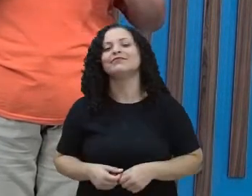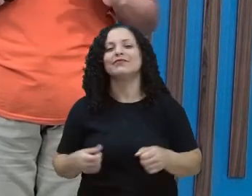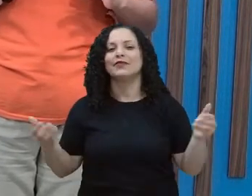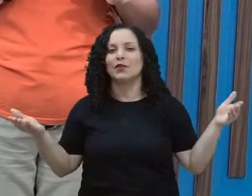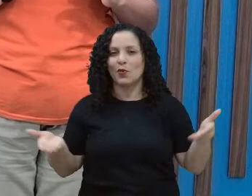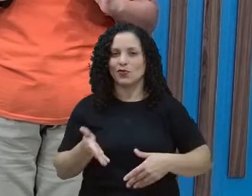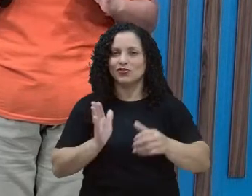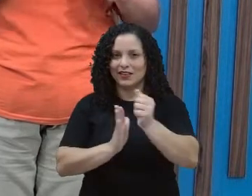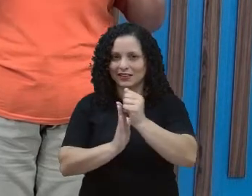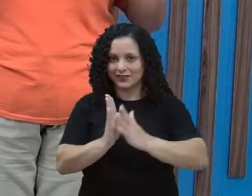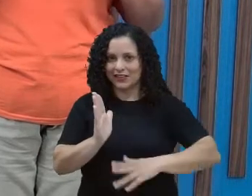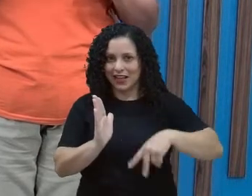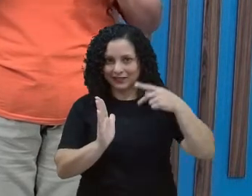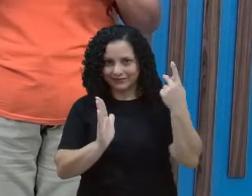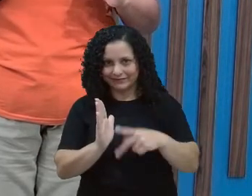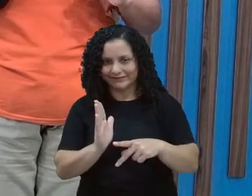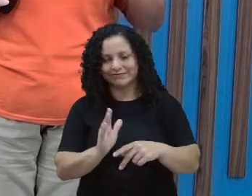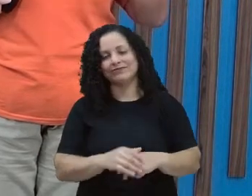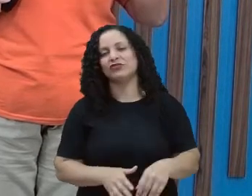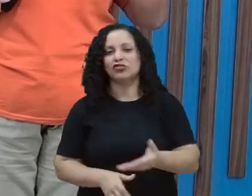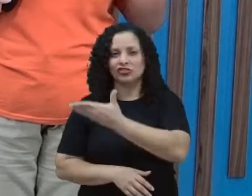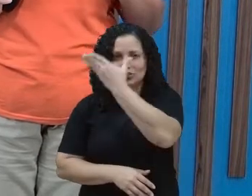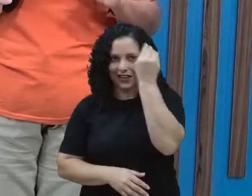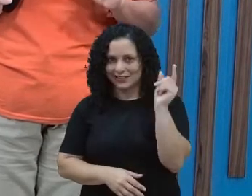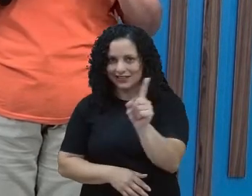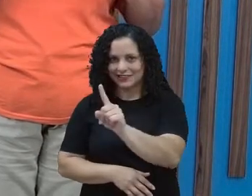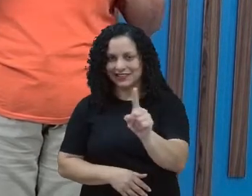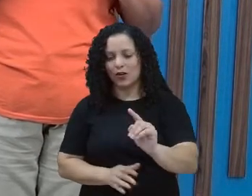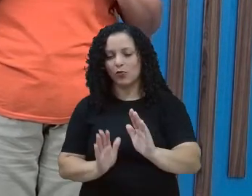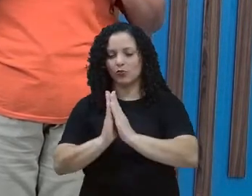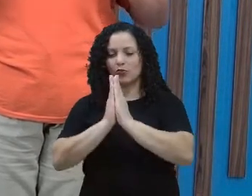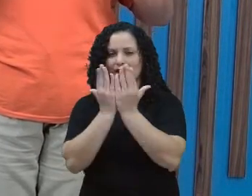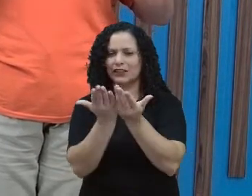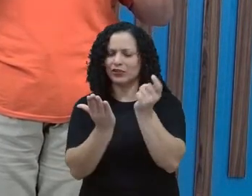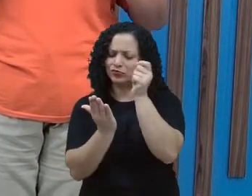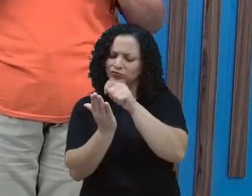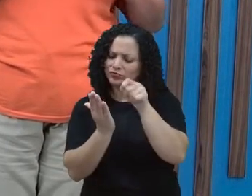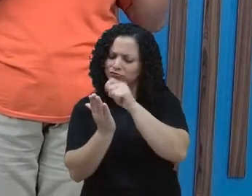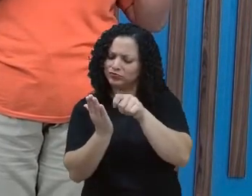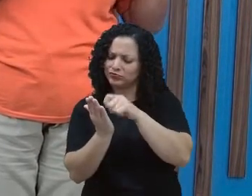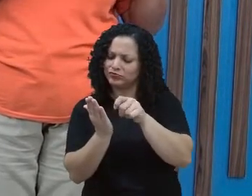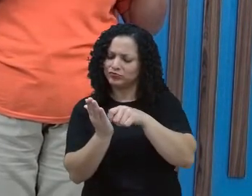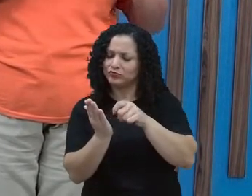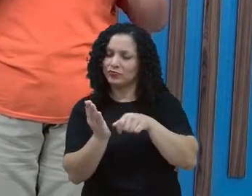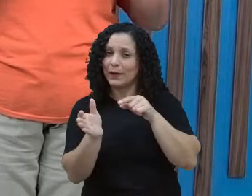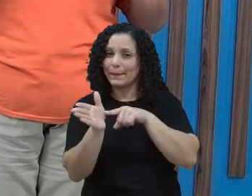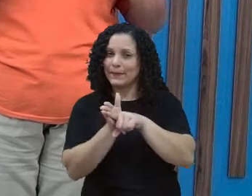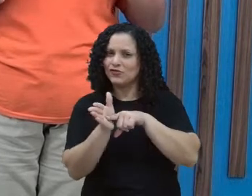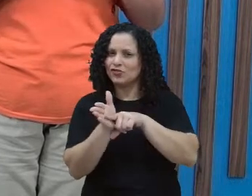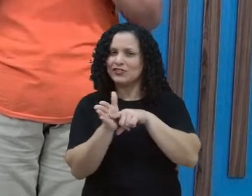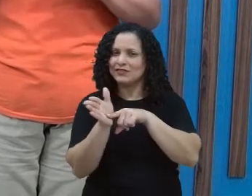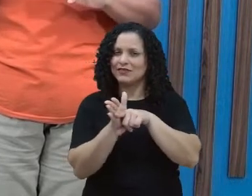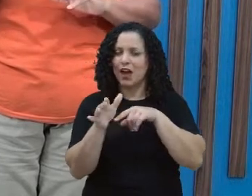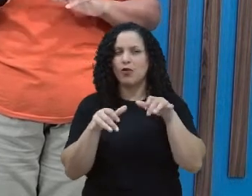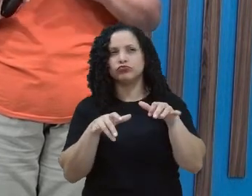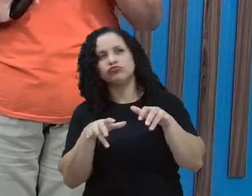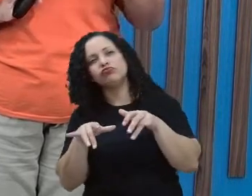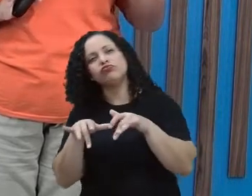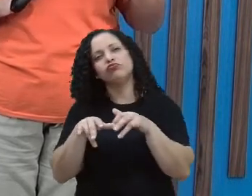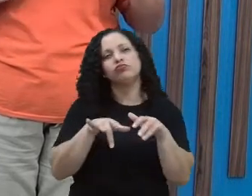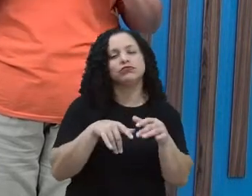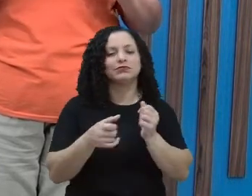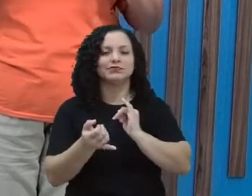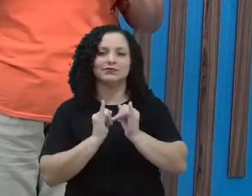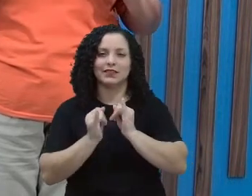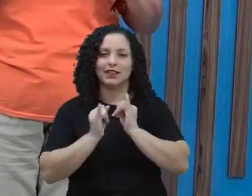tarefa de hoje, tá certo? Não esquecer. Aí no caderninho vocês vão pesquisar lá, pesquisa aí na internet,